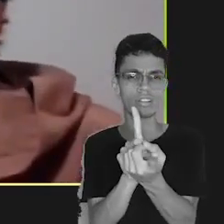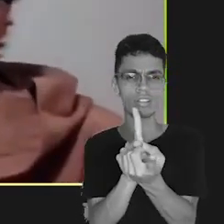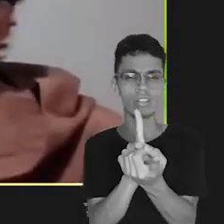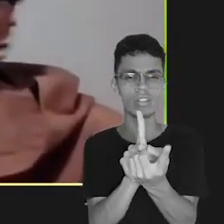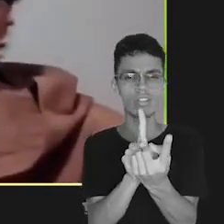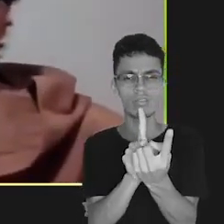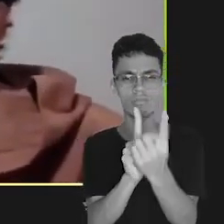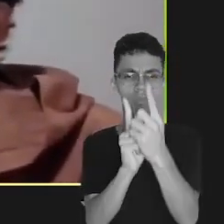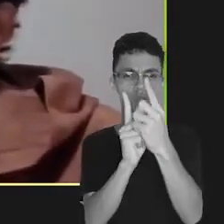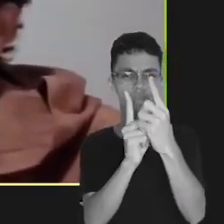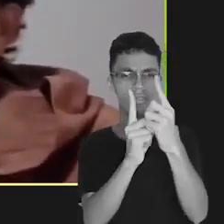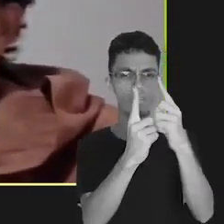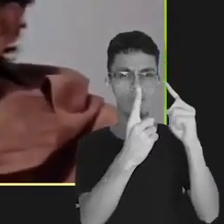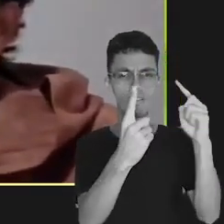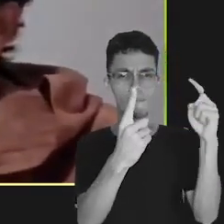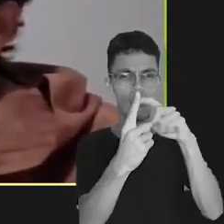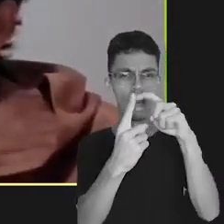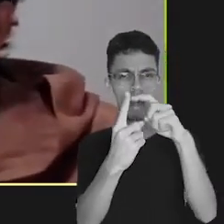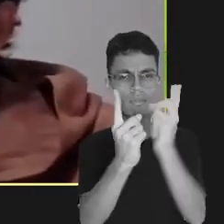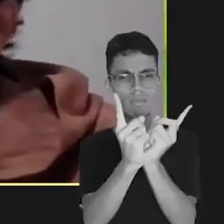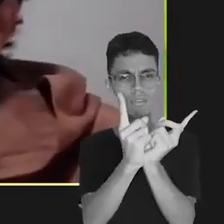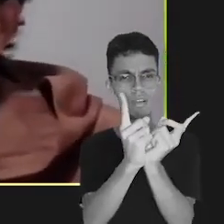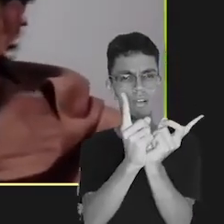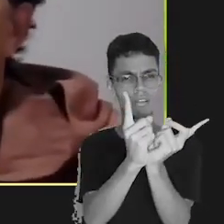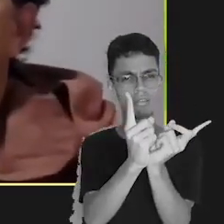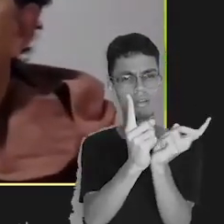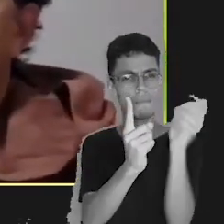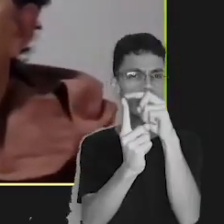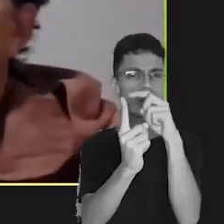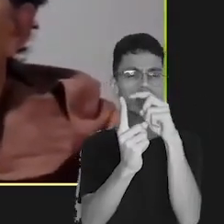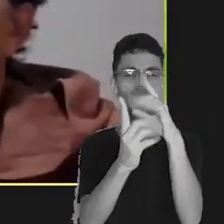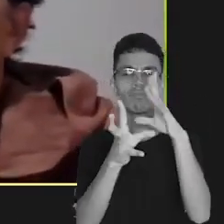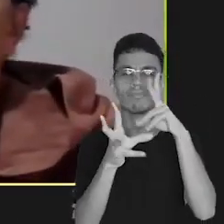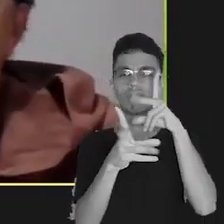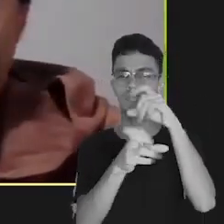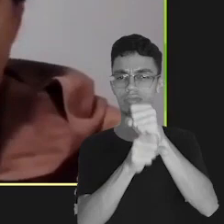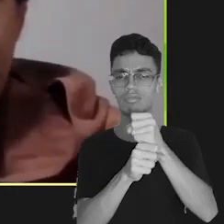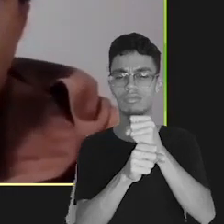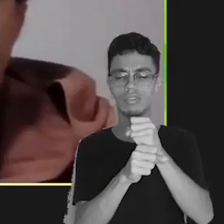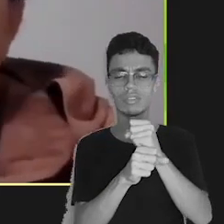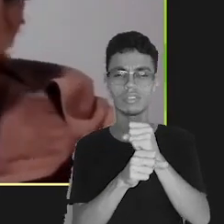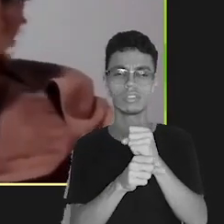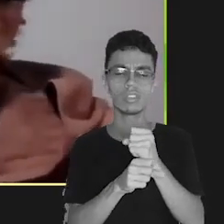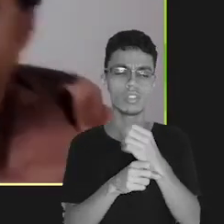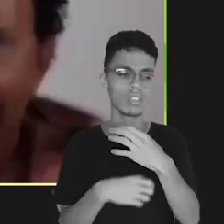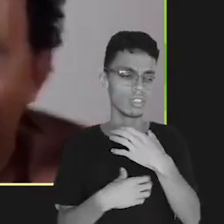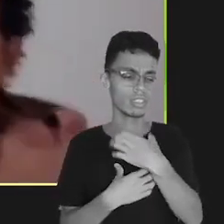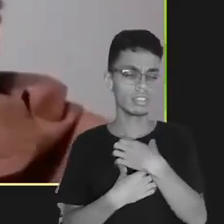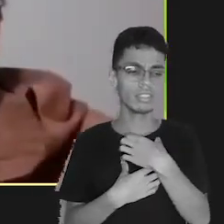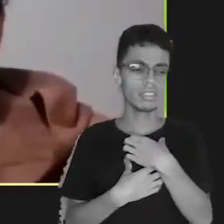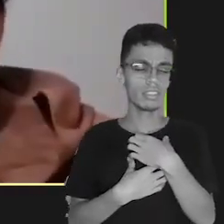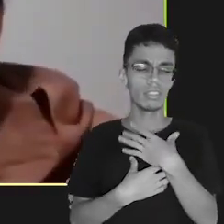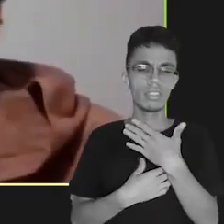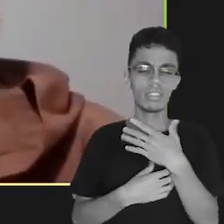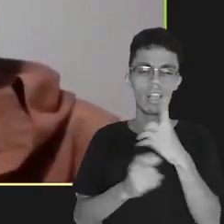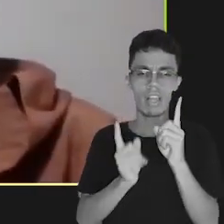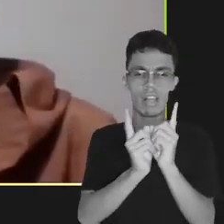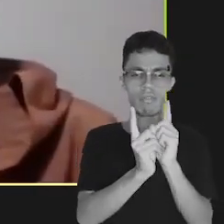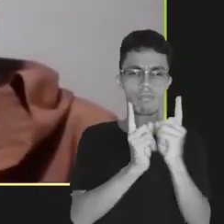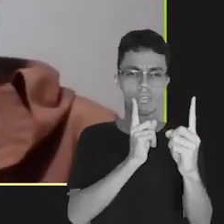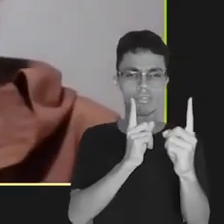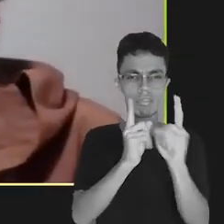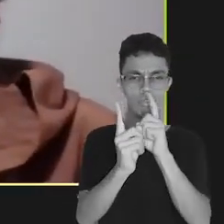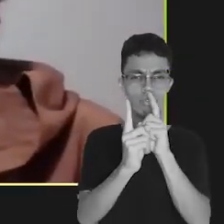Curvava-se, levantava-se com destreza. O gesto era dúbio, para lá, para cá.